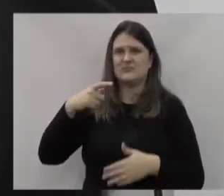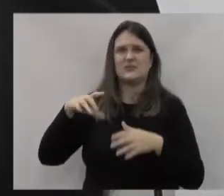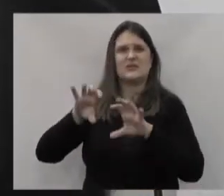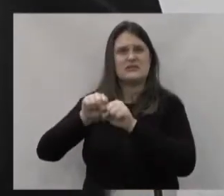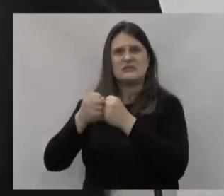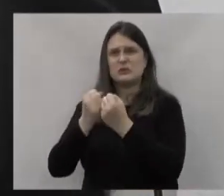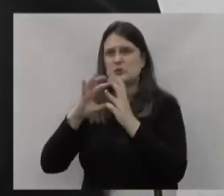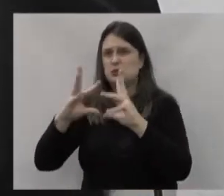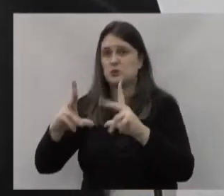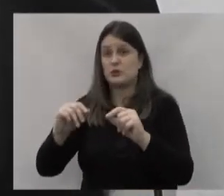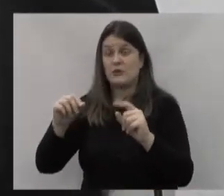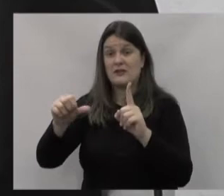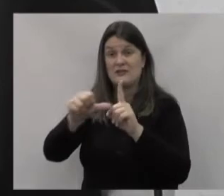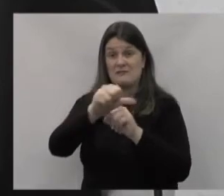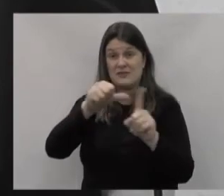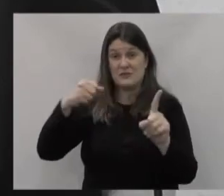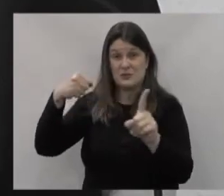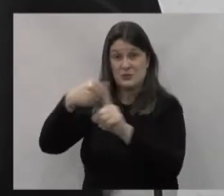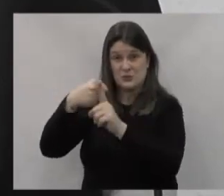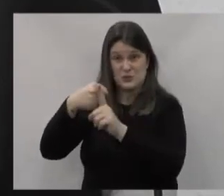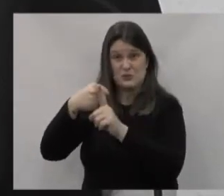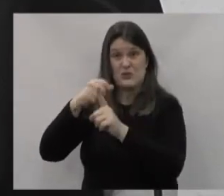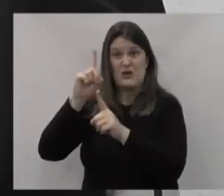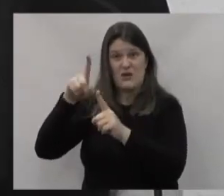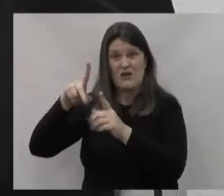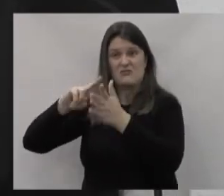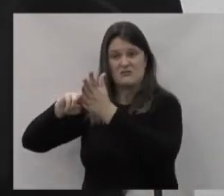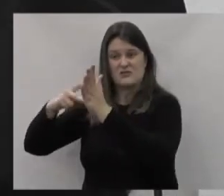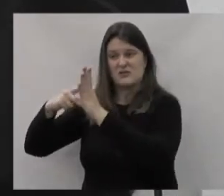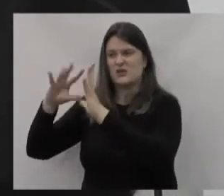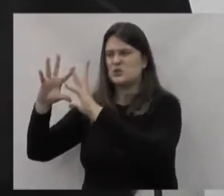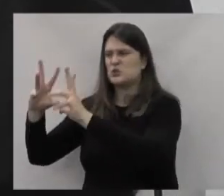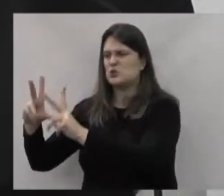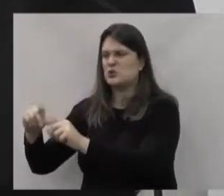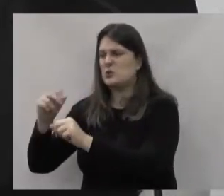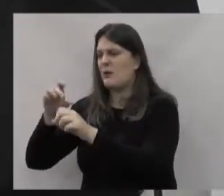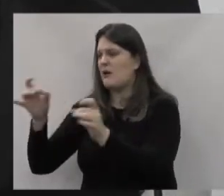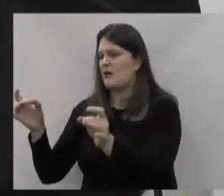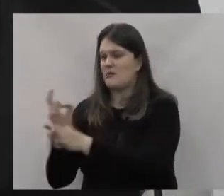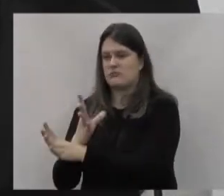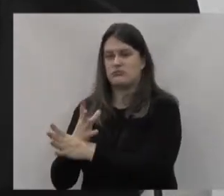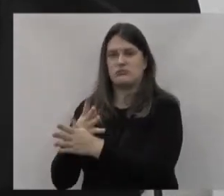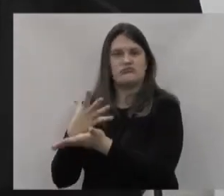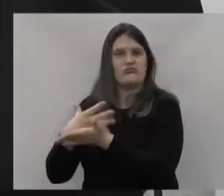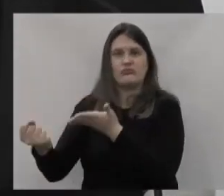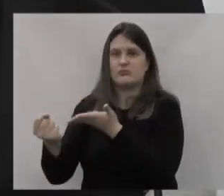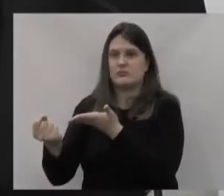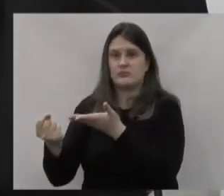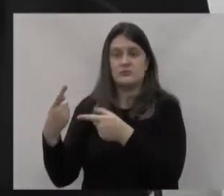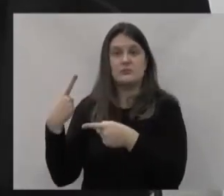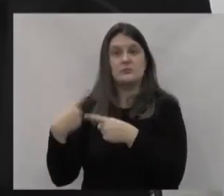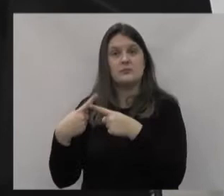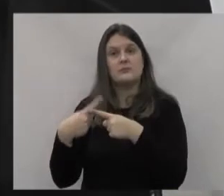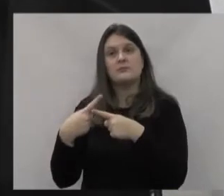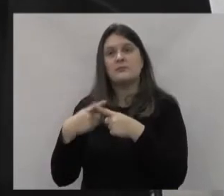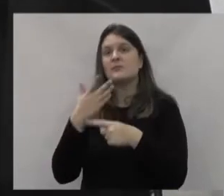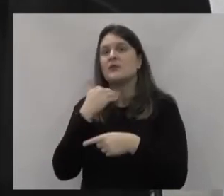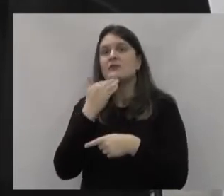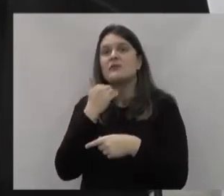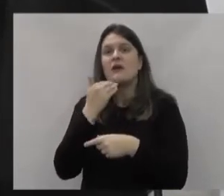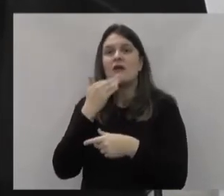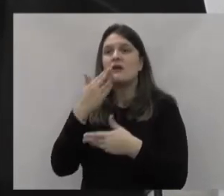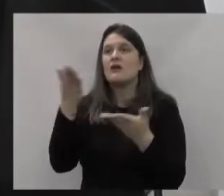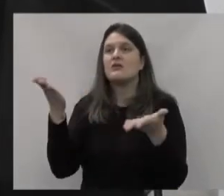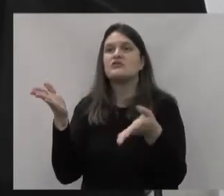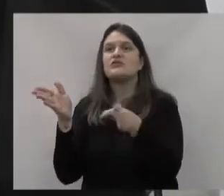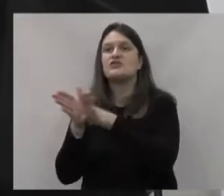patrimonialmente. O feminicídio é quando tudo que a gente tentou fazer foi por terra, foi embora. Porque ninguém